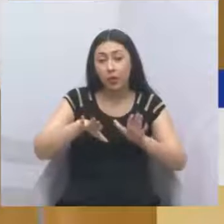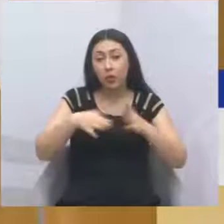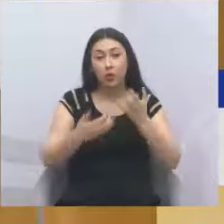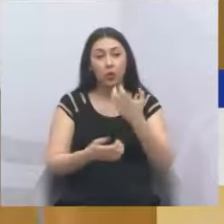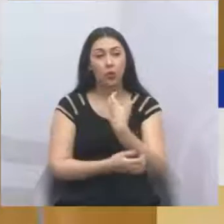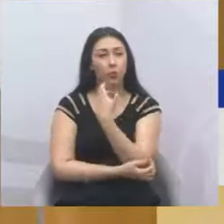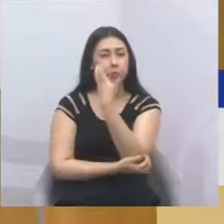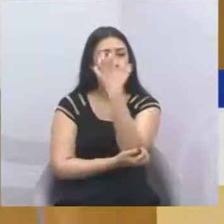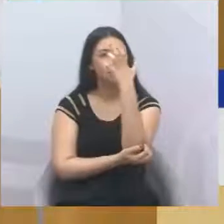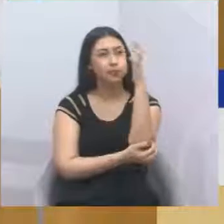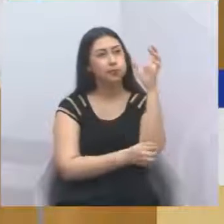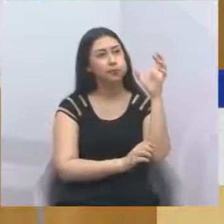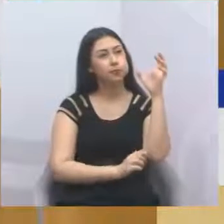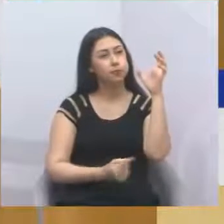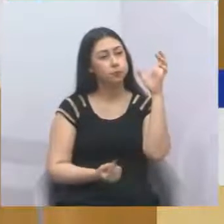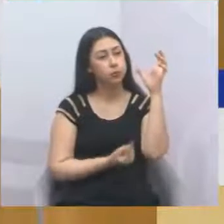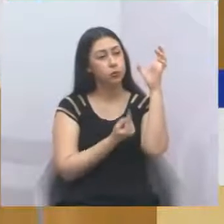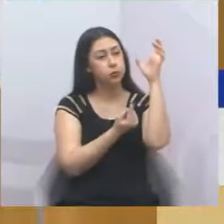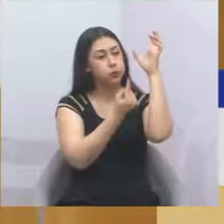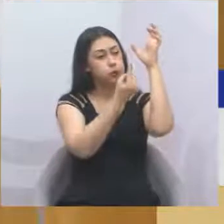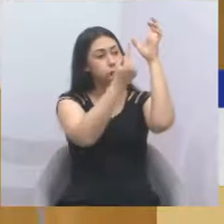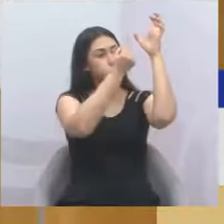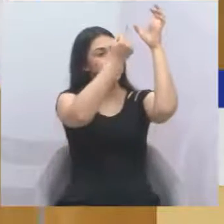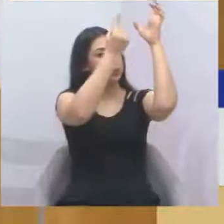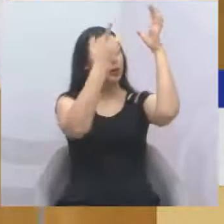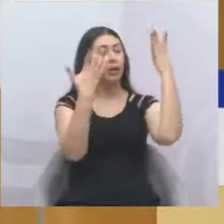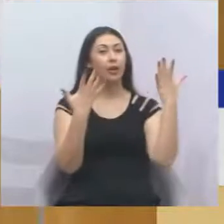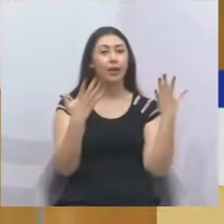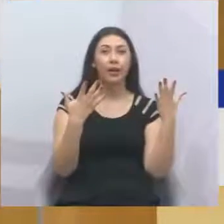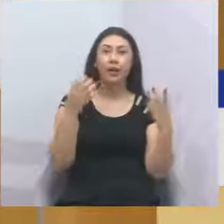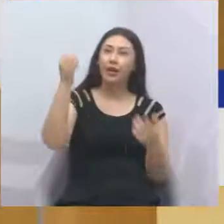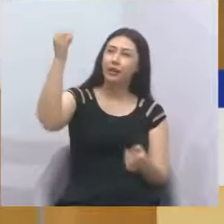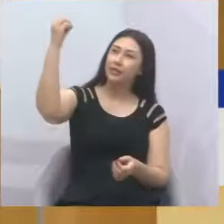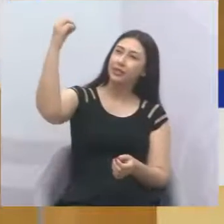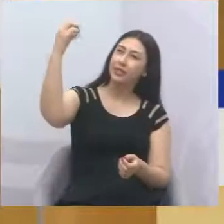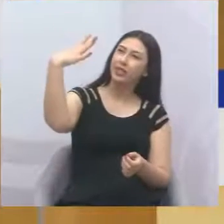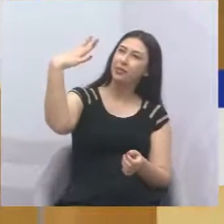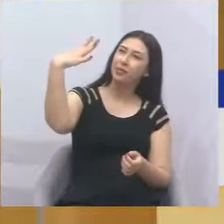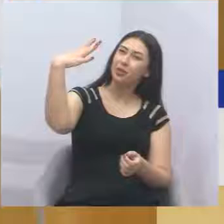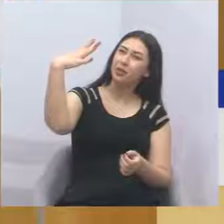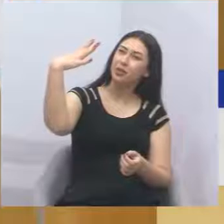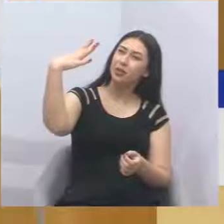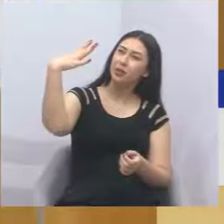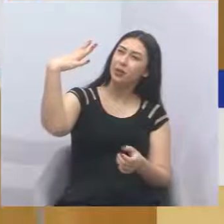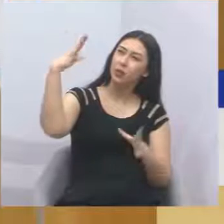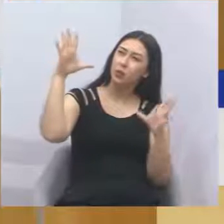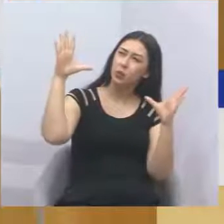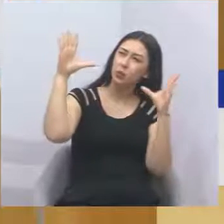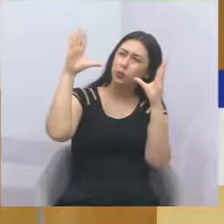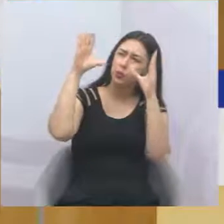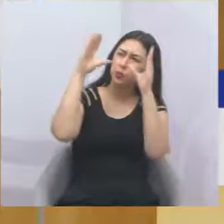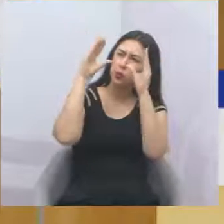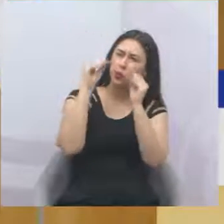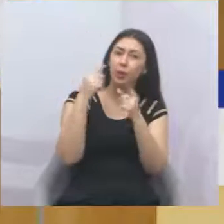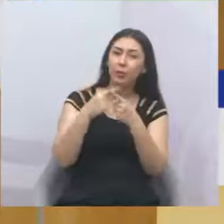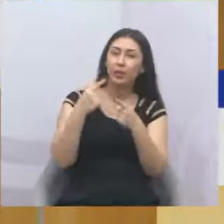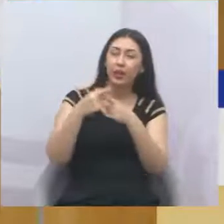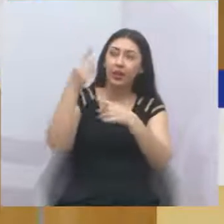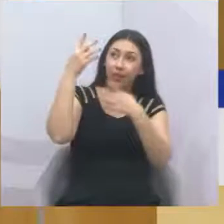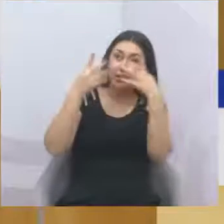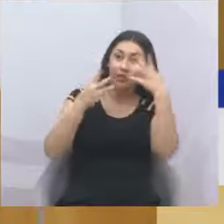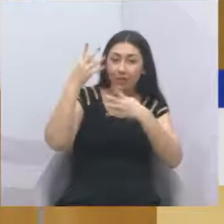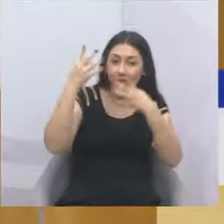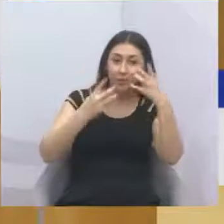árvores crescem demais e as lâmpadas que são colocadas não conseguem clarear aquele ambiente durante a